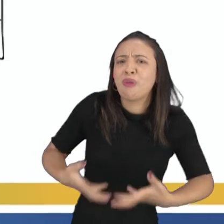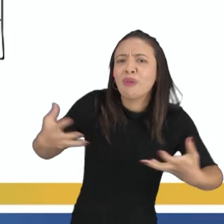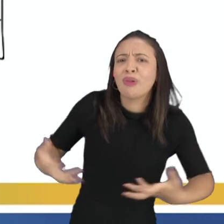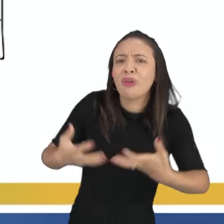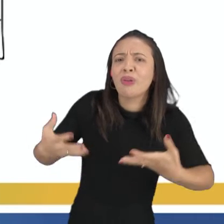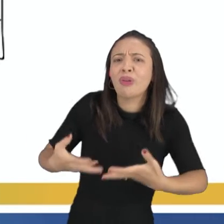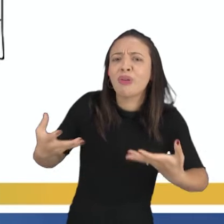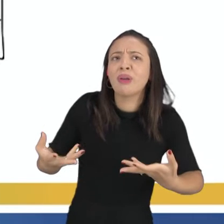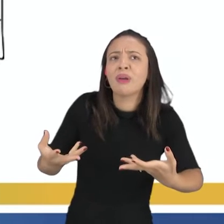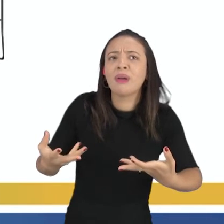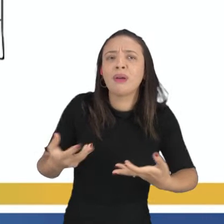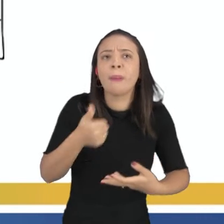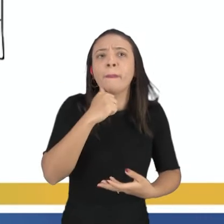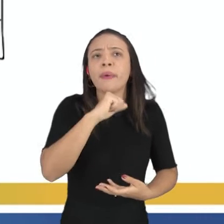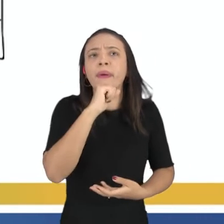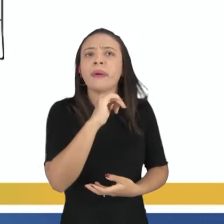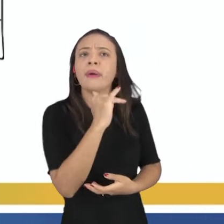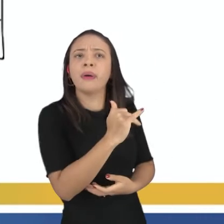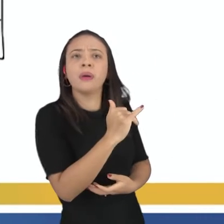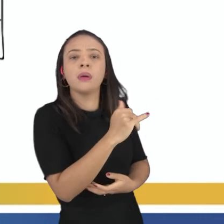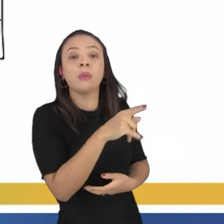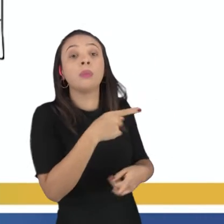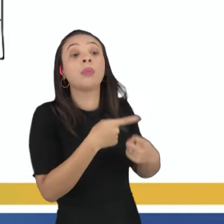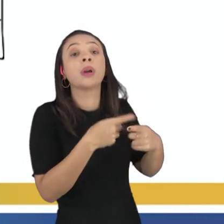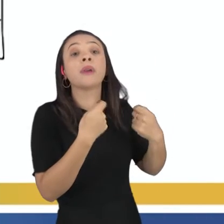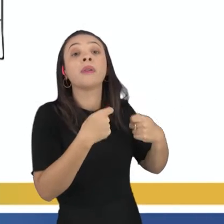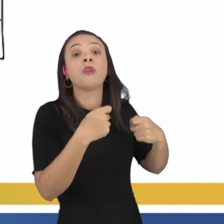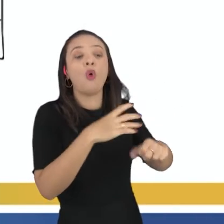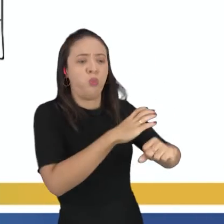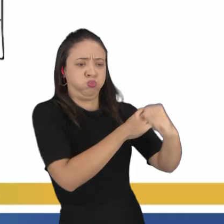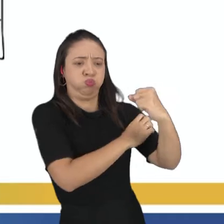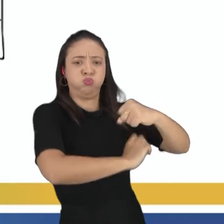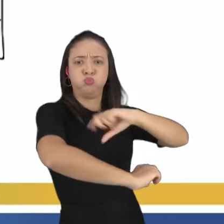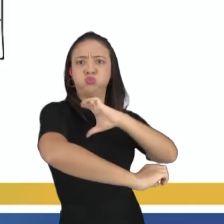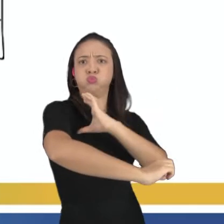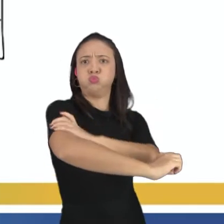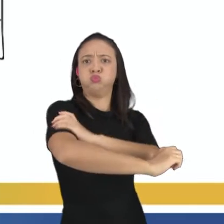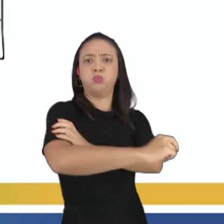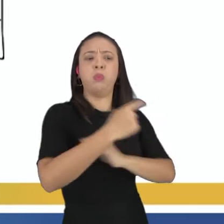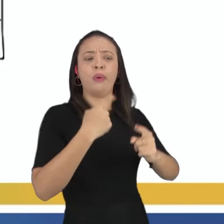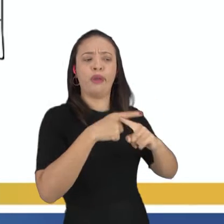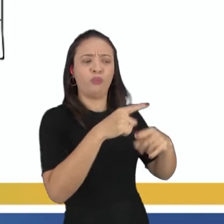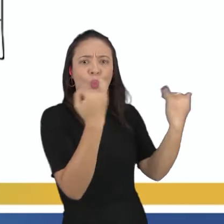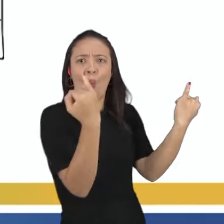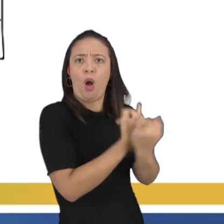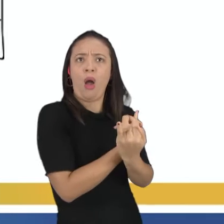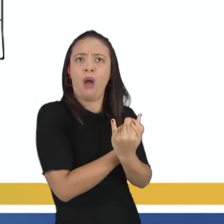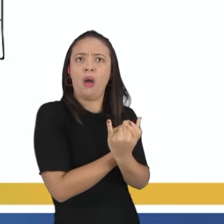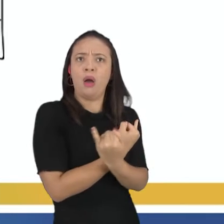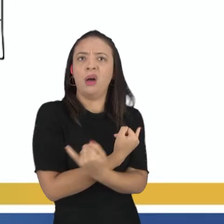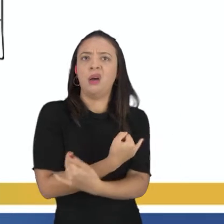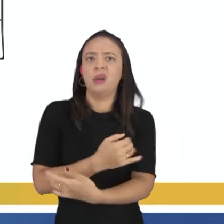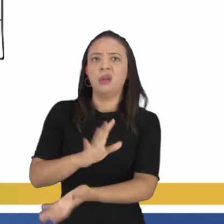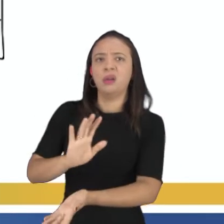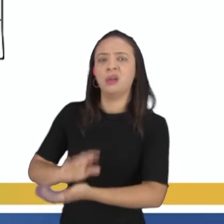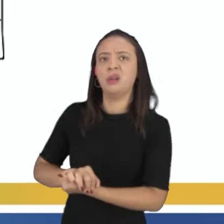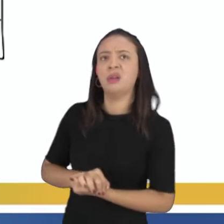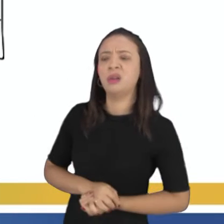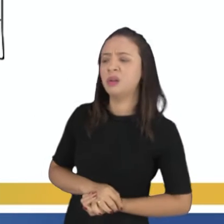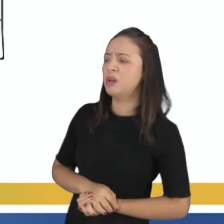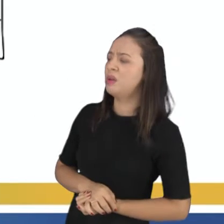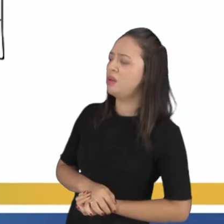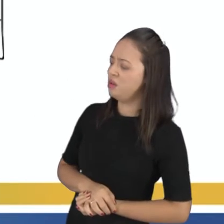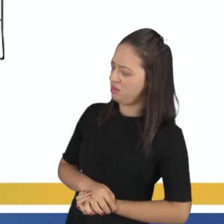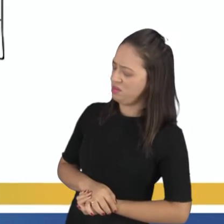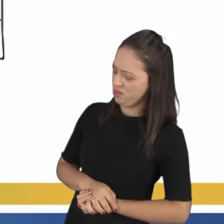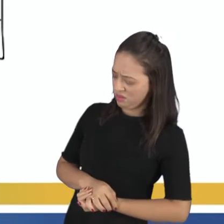e legumes? Aí a mãe diz assim, para você ficar forte, você está muito magro. Aí ele vai lá e olha